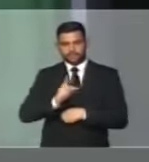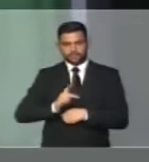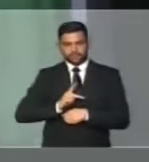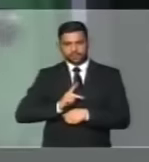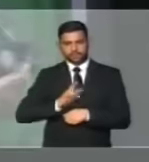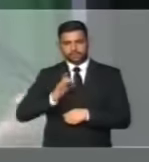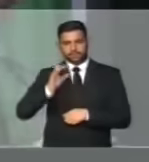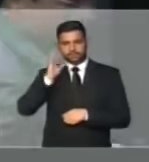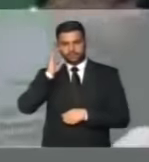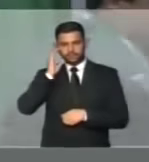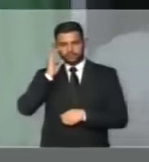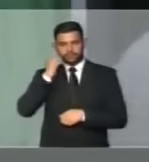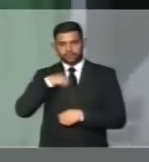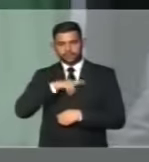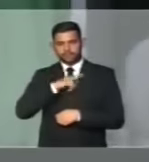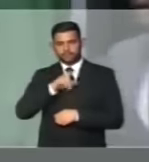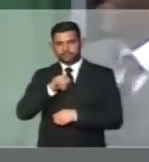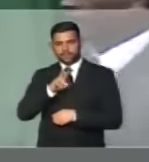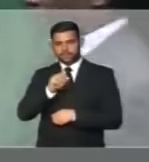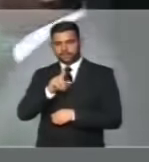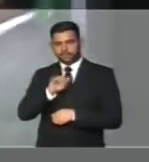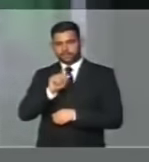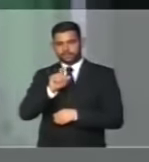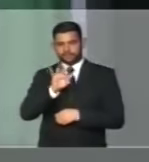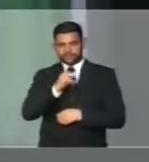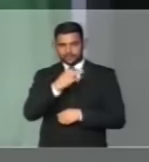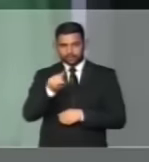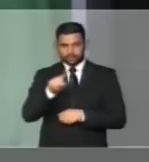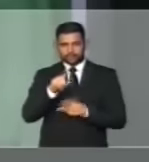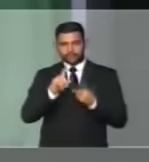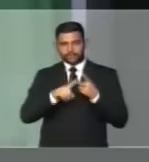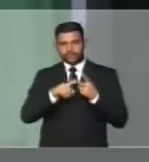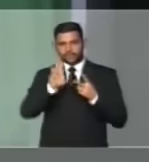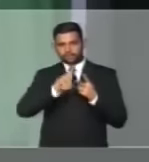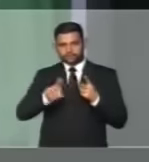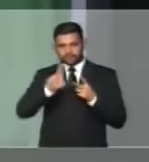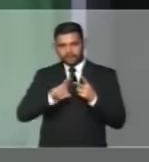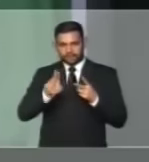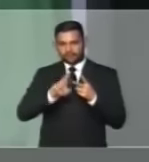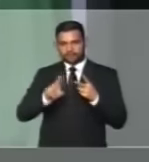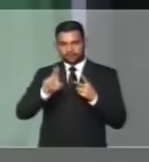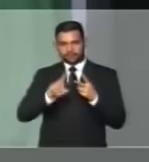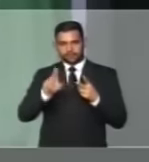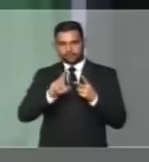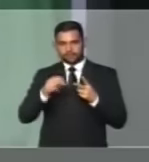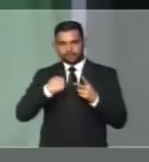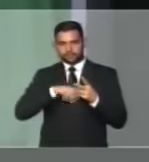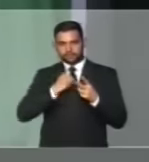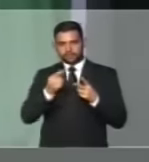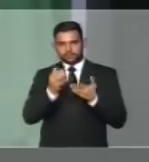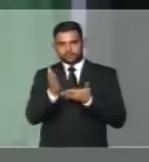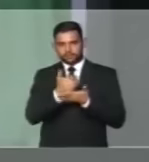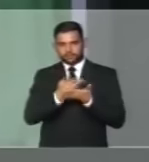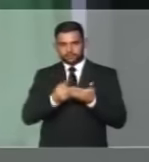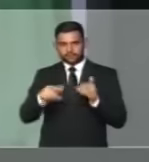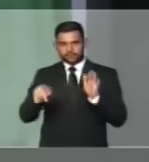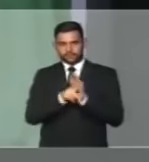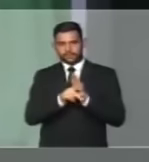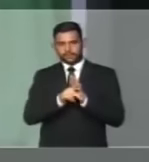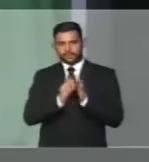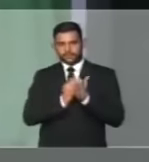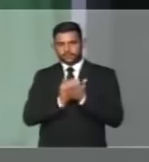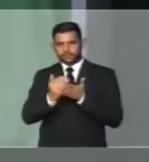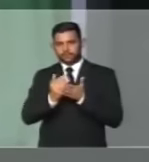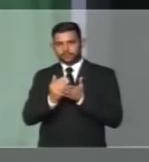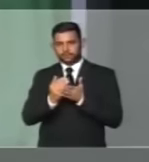da República, das pedaladas fiscais, da utilização de recursos que foram